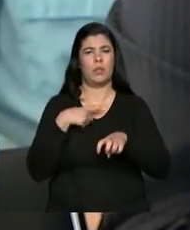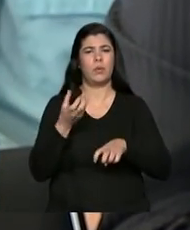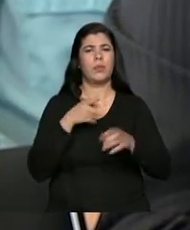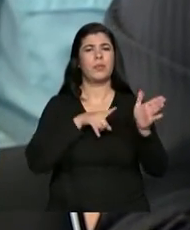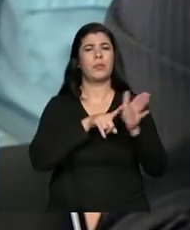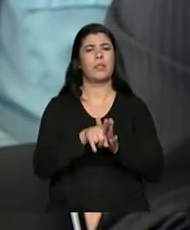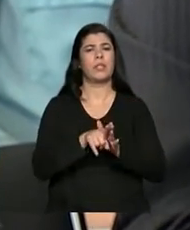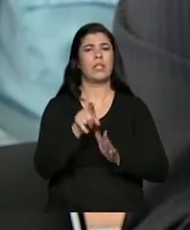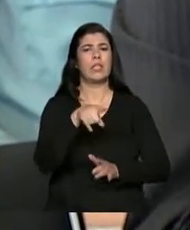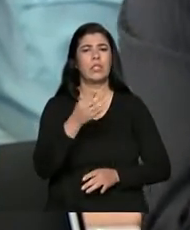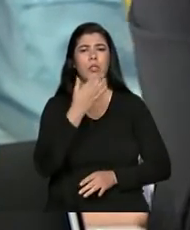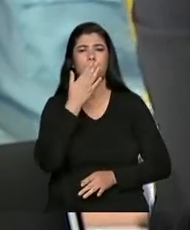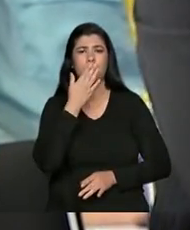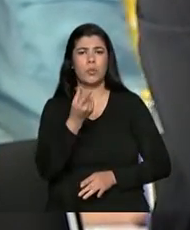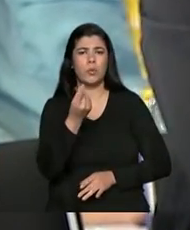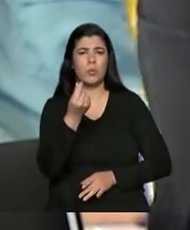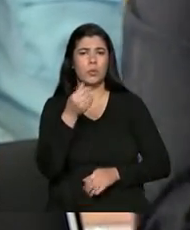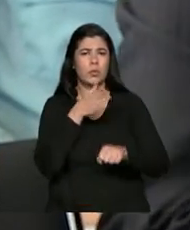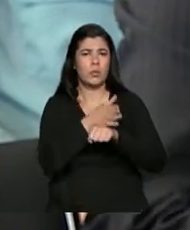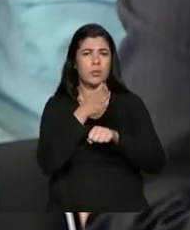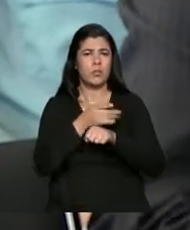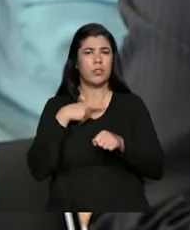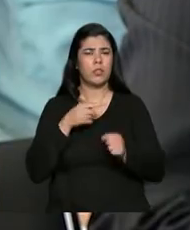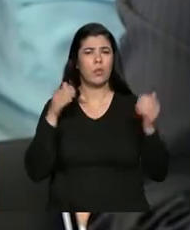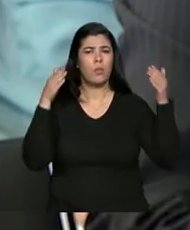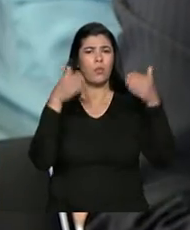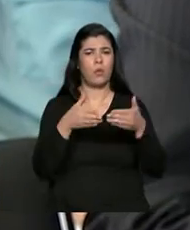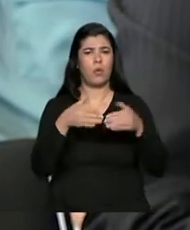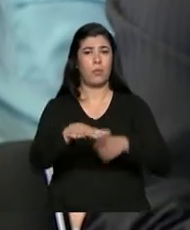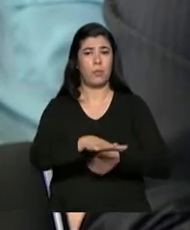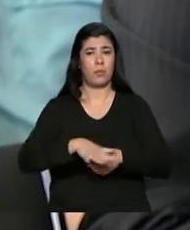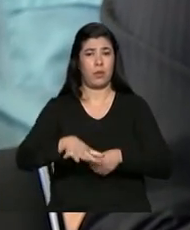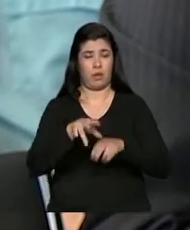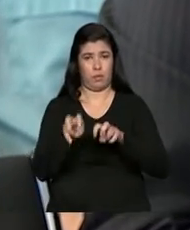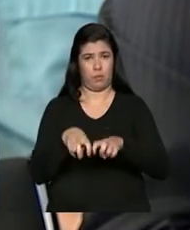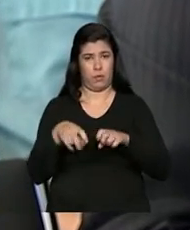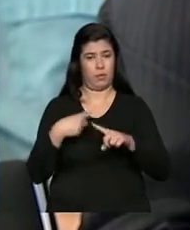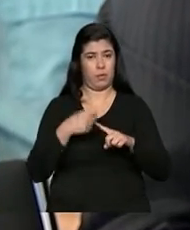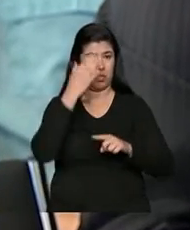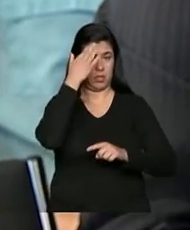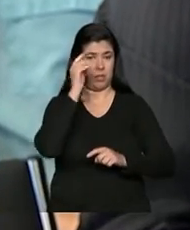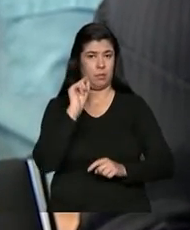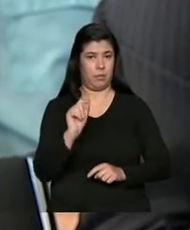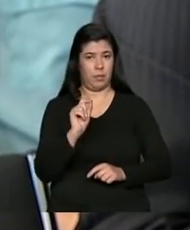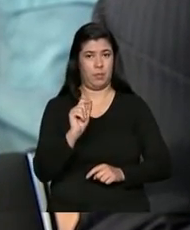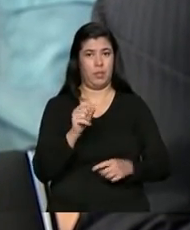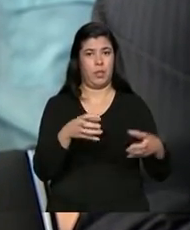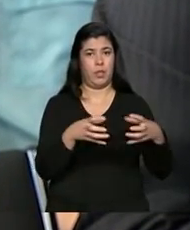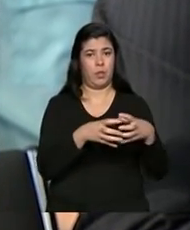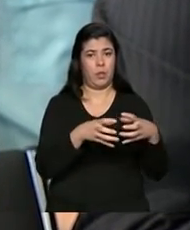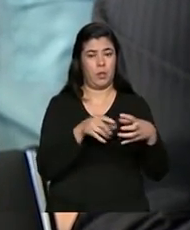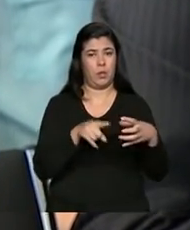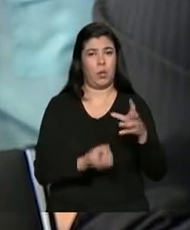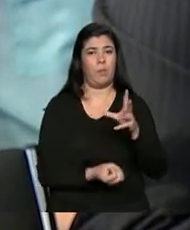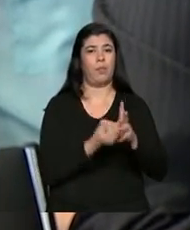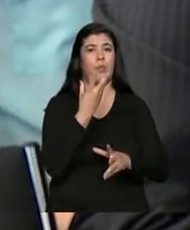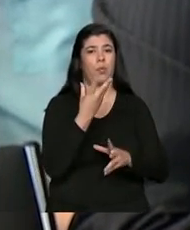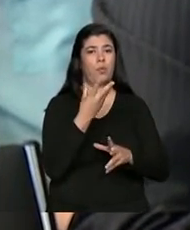têm algum foco específico na área rural a gente sabe que os produtores irrigantes